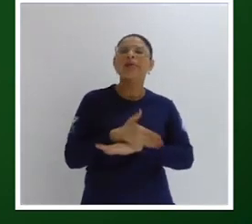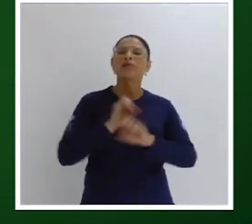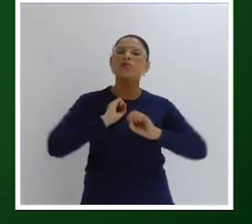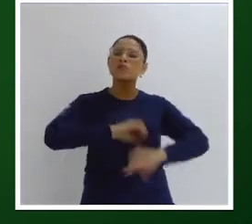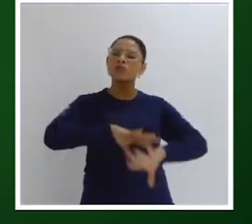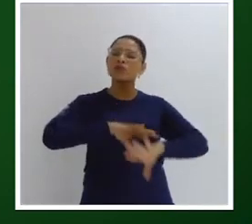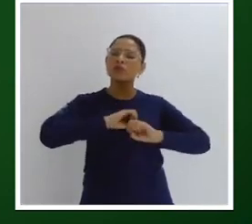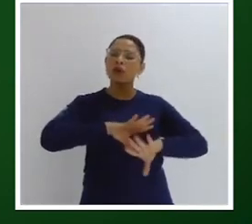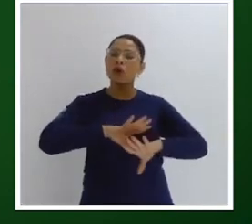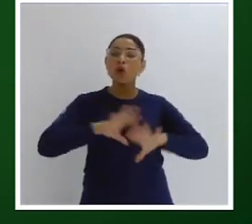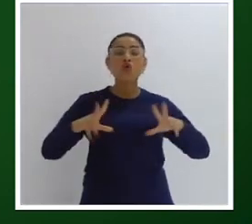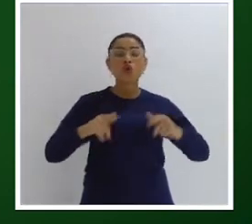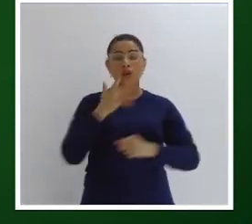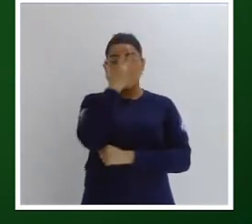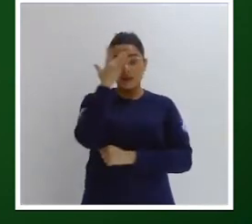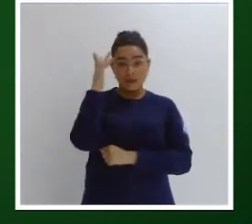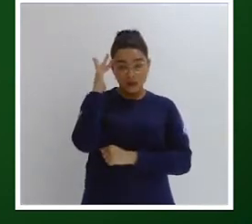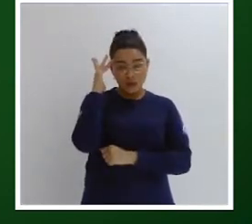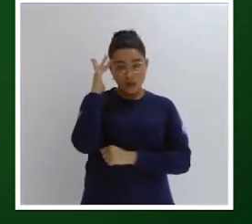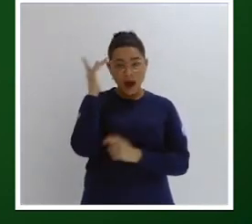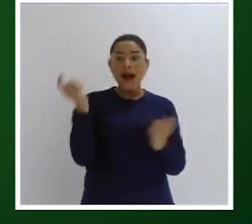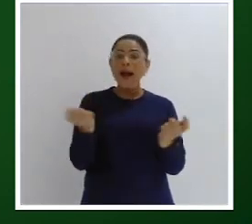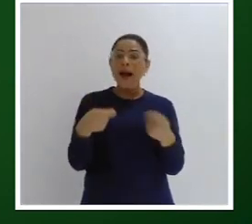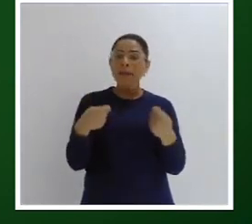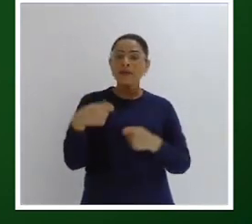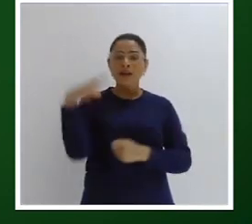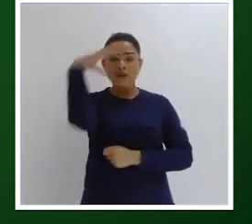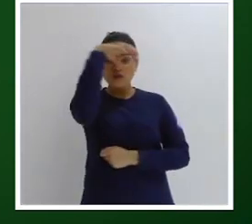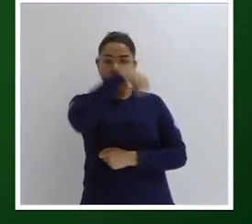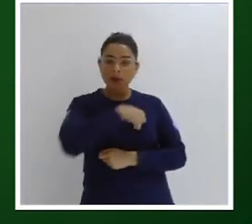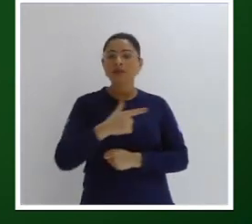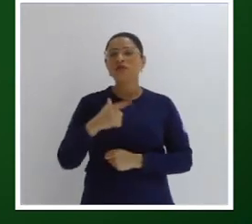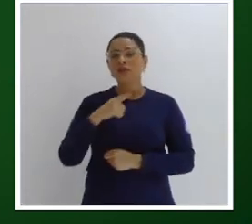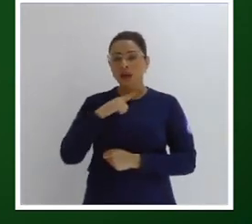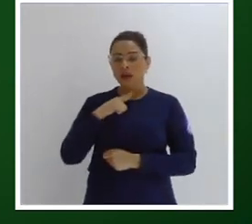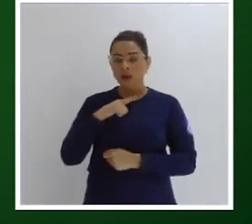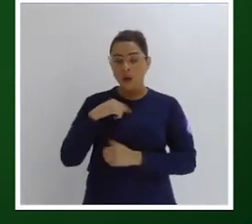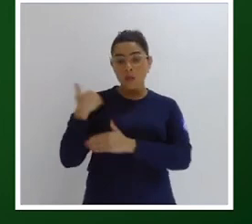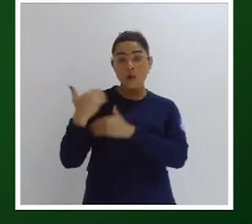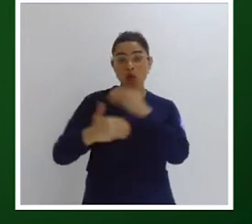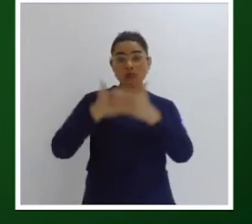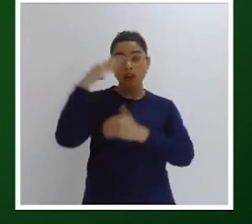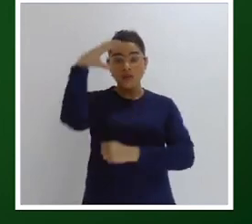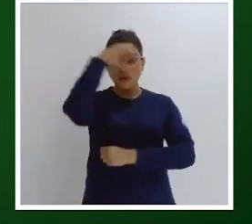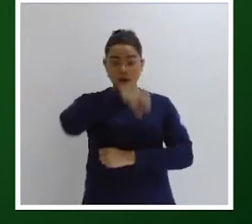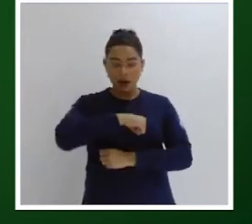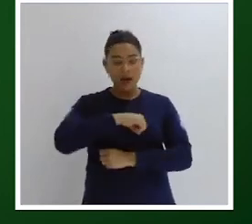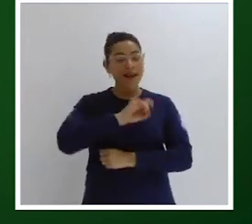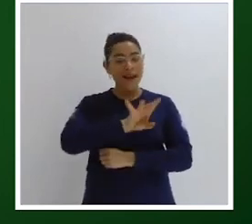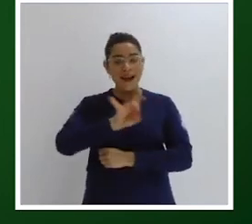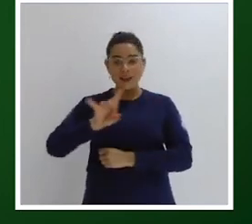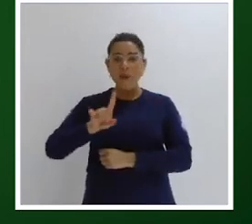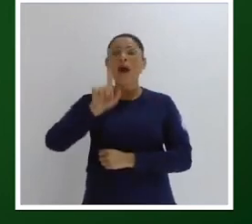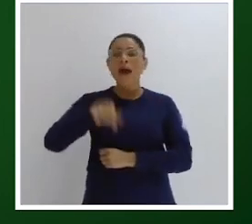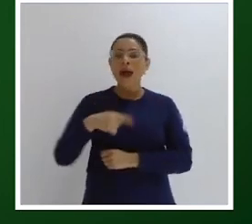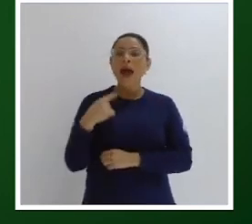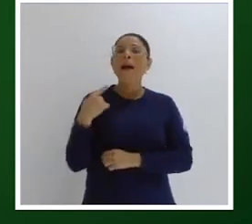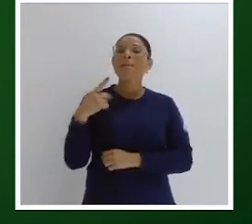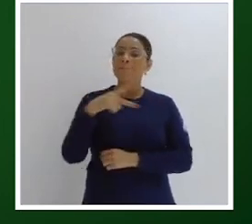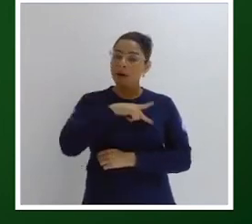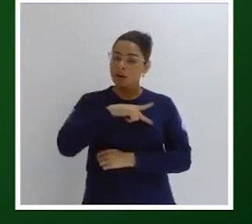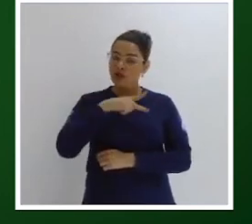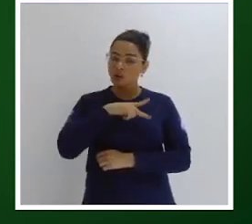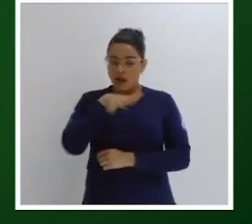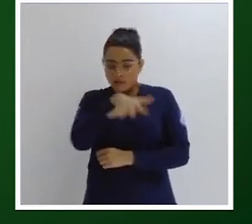Toda pessoa é capaz de aprender o processo de aprendizagem de cada pessoa ele é singular o convívio